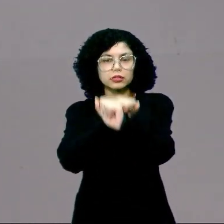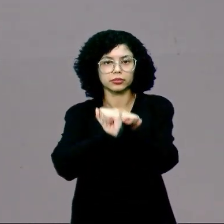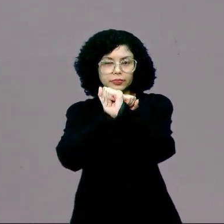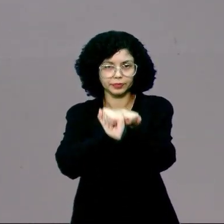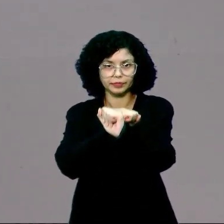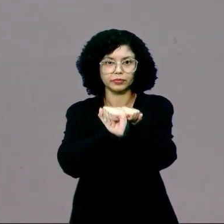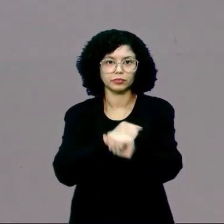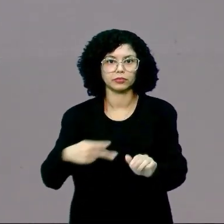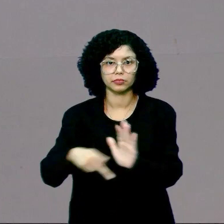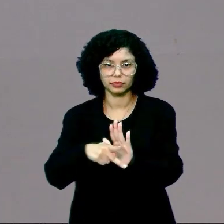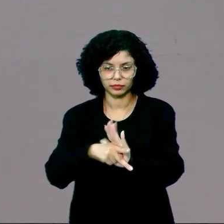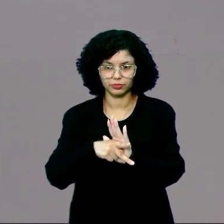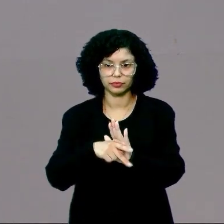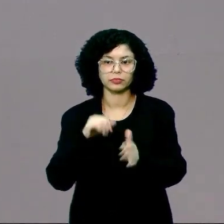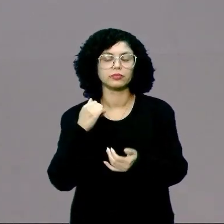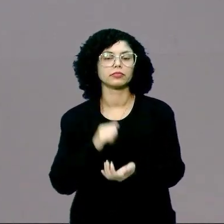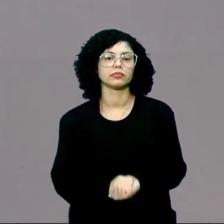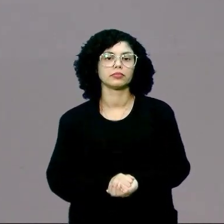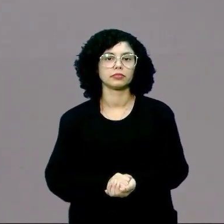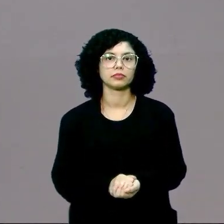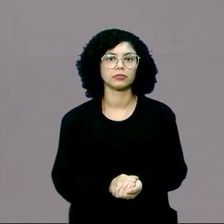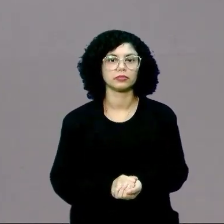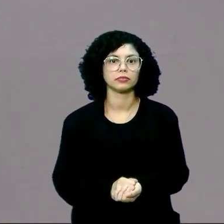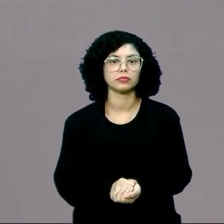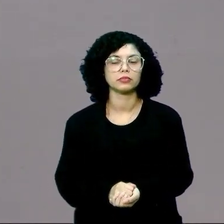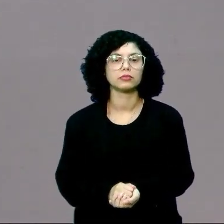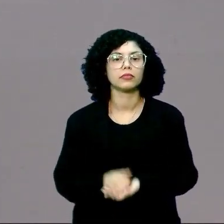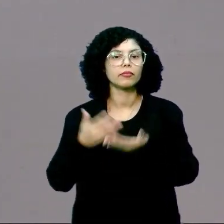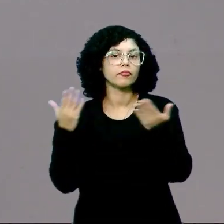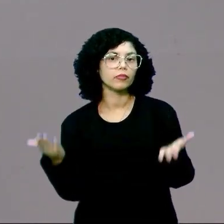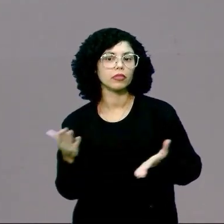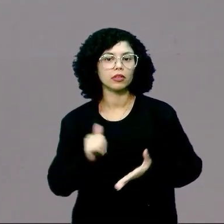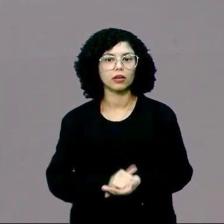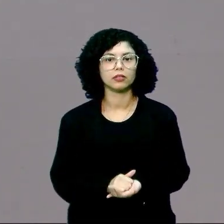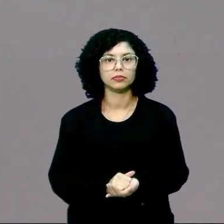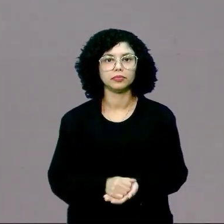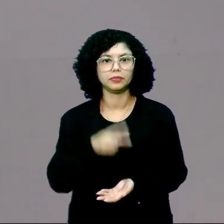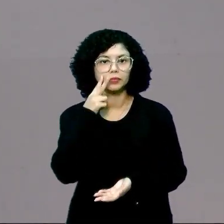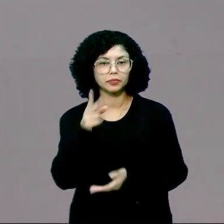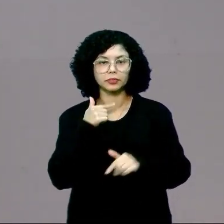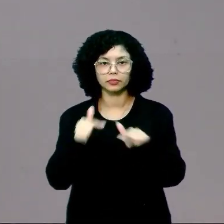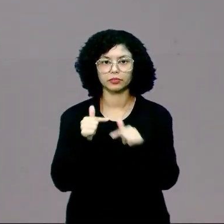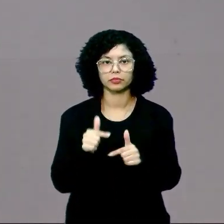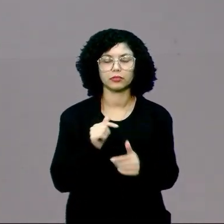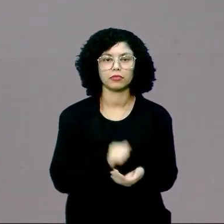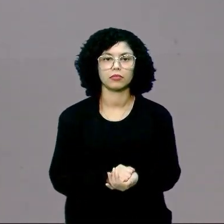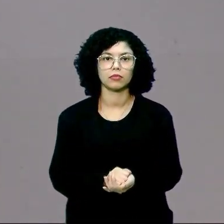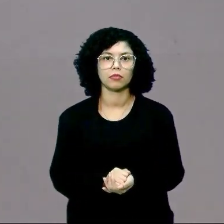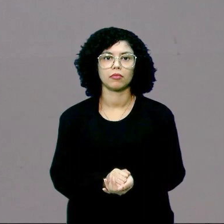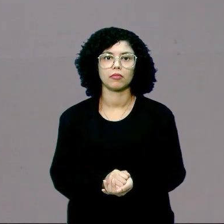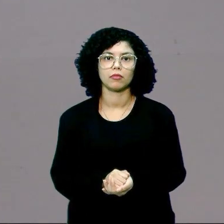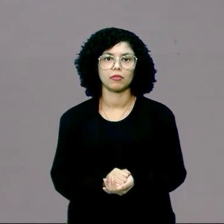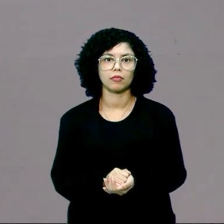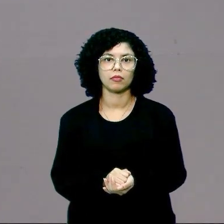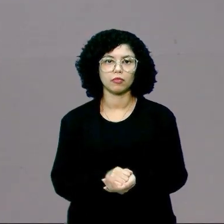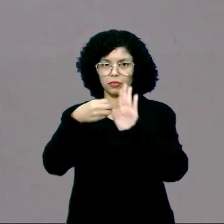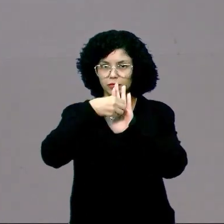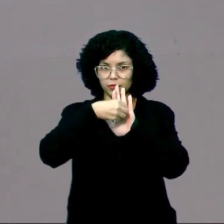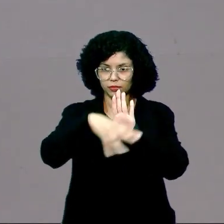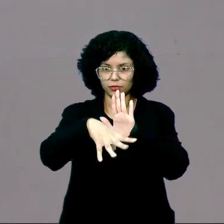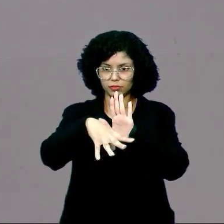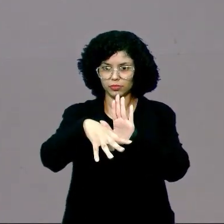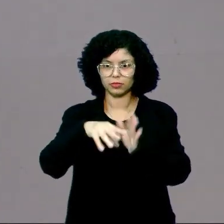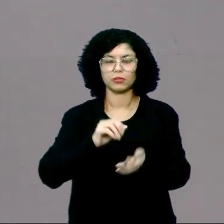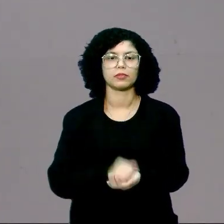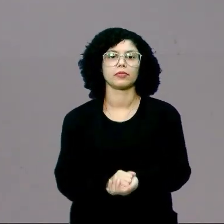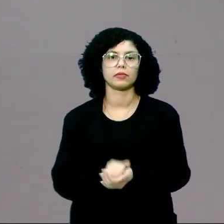Escravo desse aparelho, tá? Então, nós vamos trabalhar com essas mídias, né? Nós